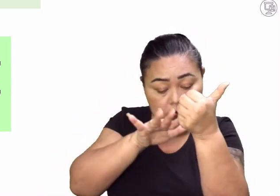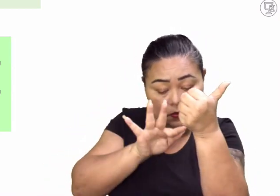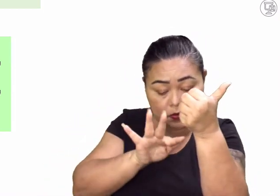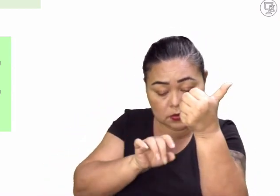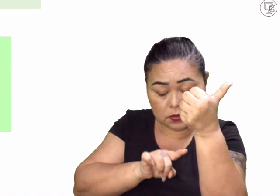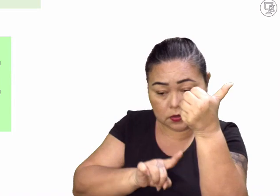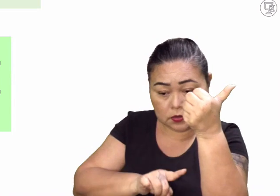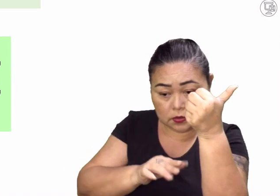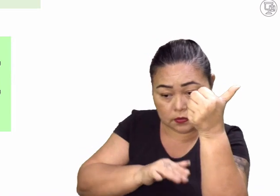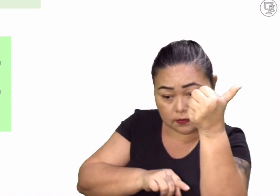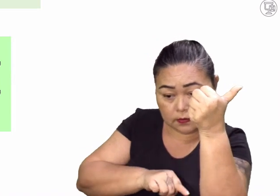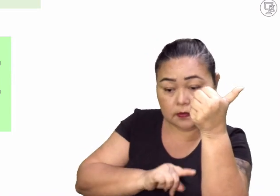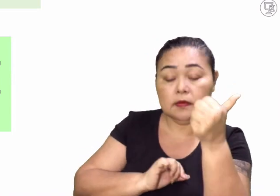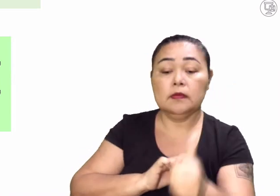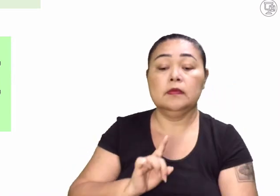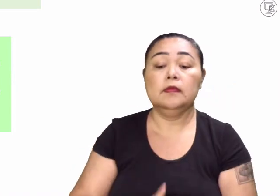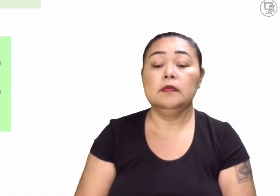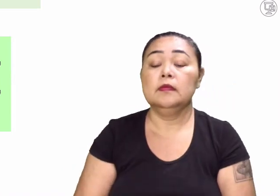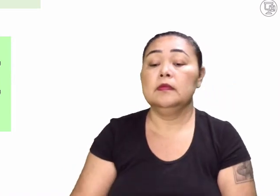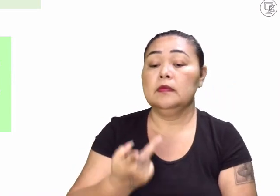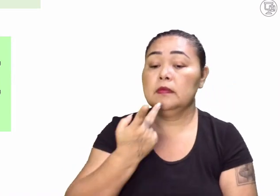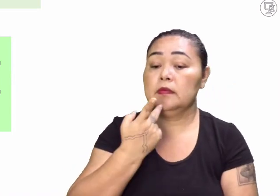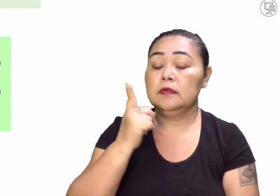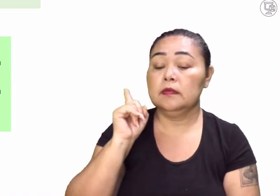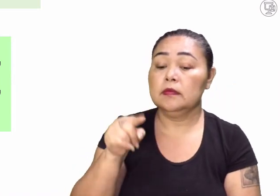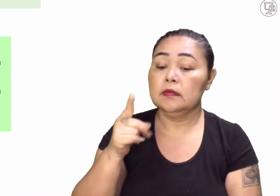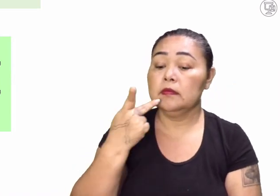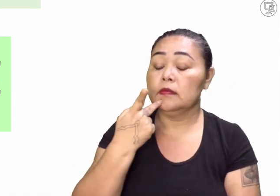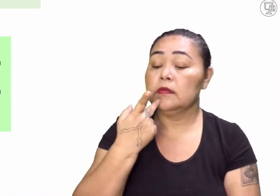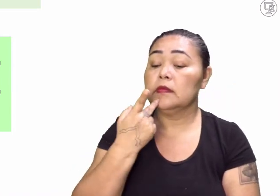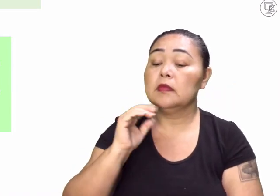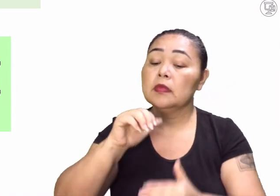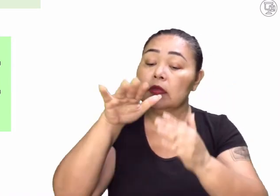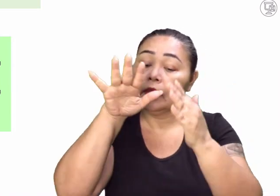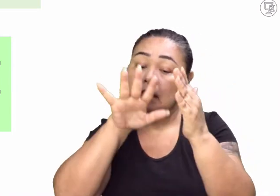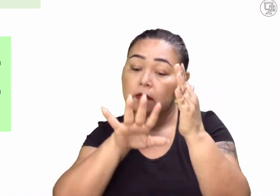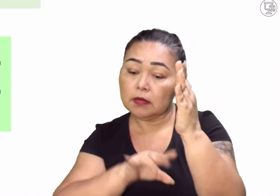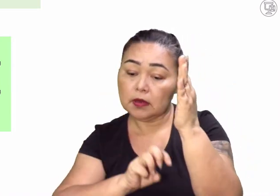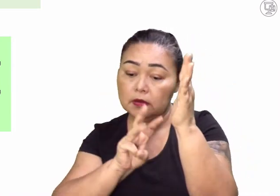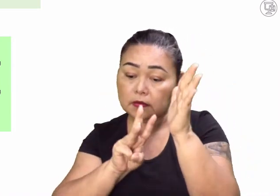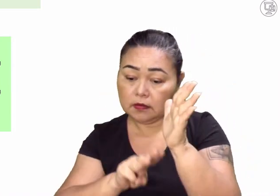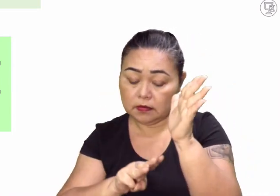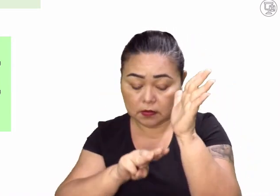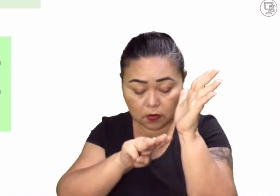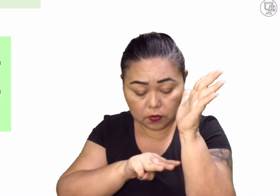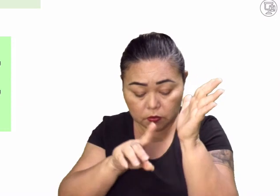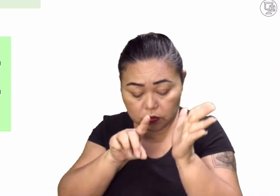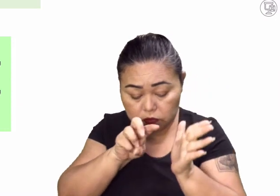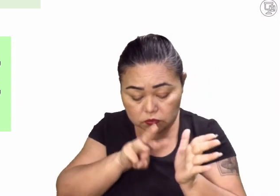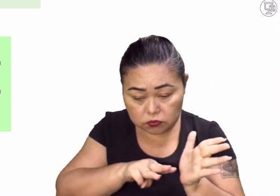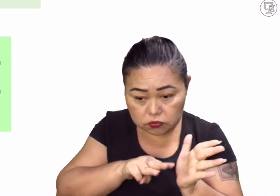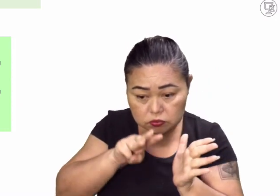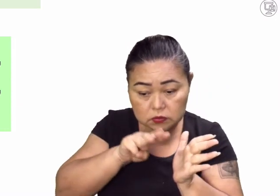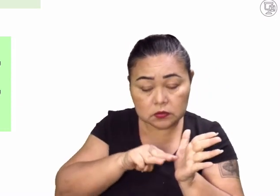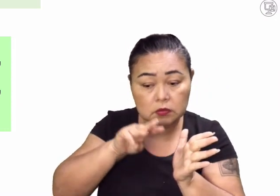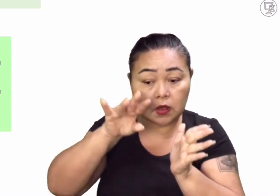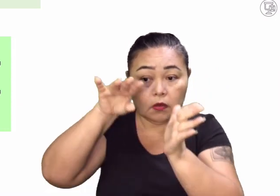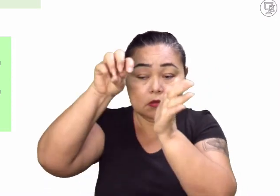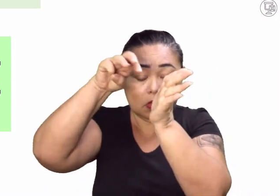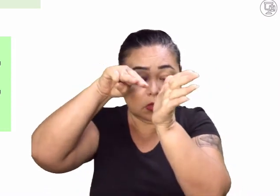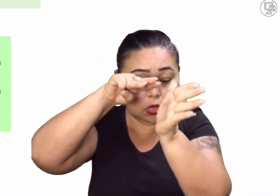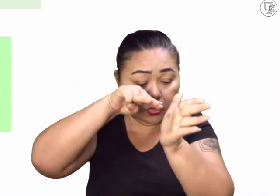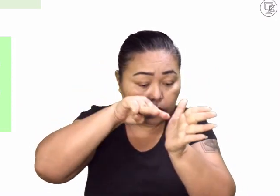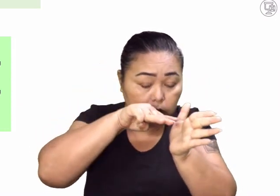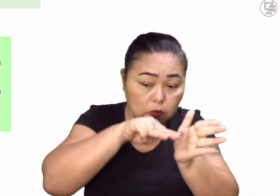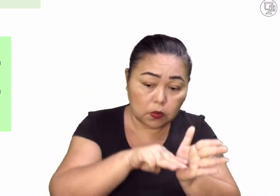próximo à foz. E então, quando a gente fala assim, lá no Baixo Madeira, já é ali quando ele já está perto para desaguar